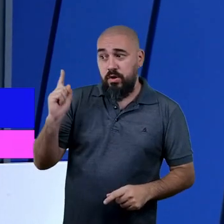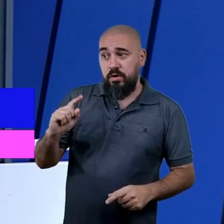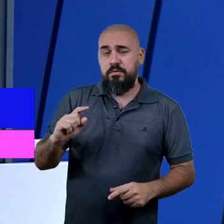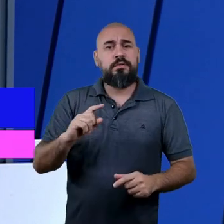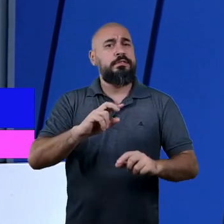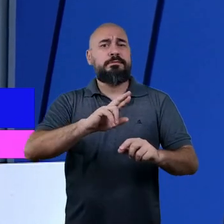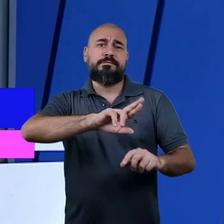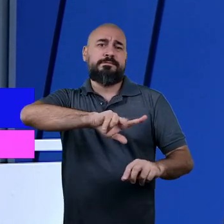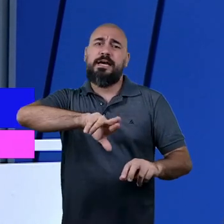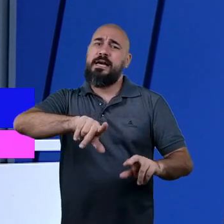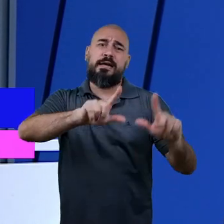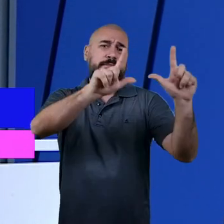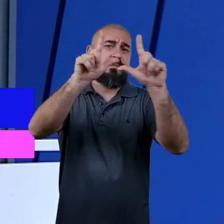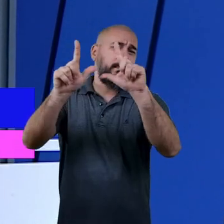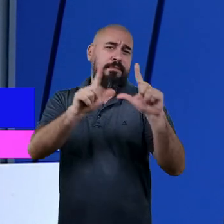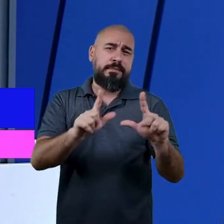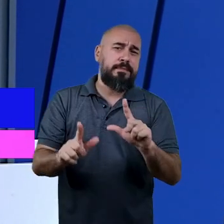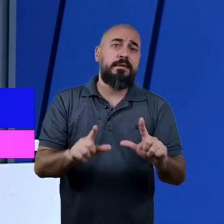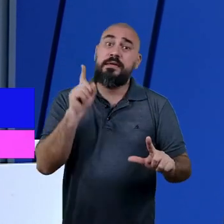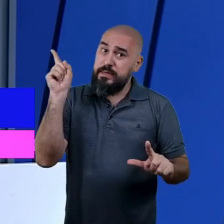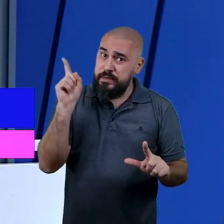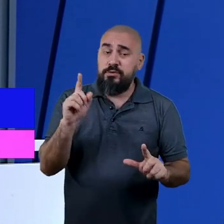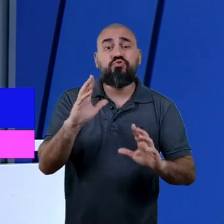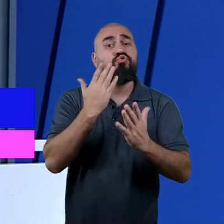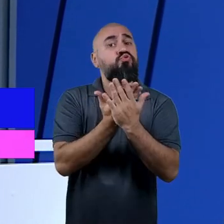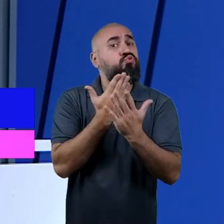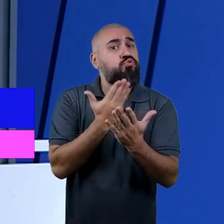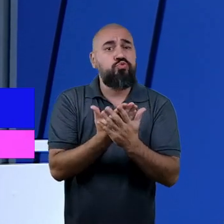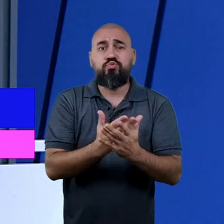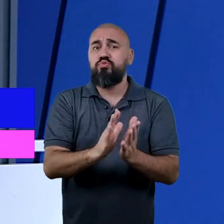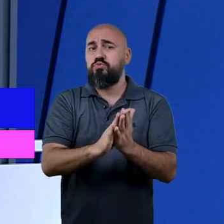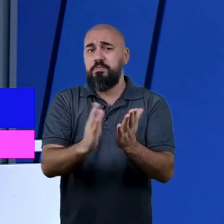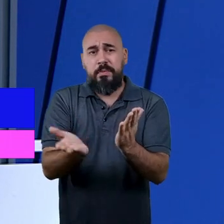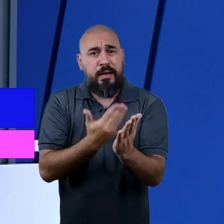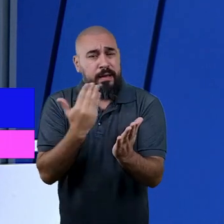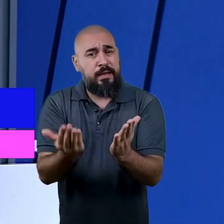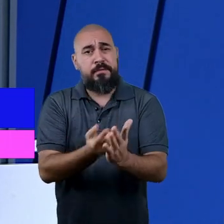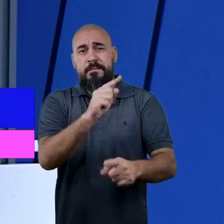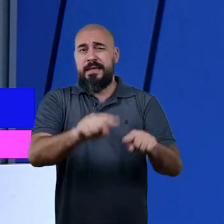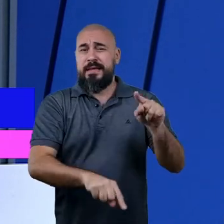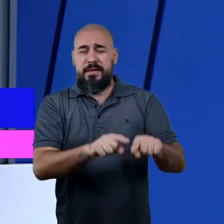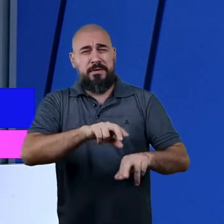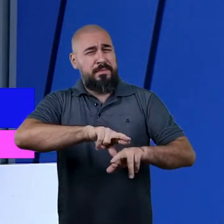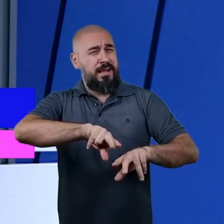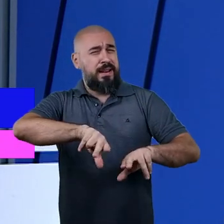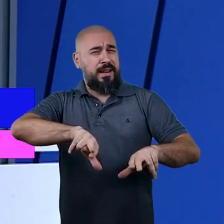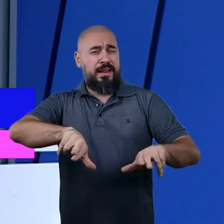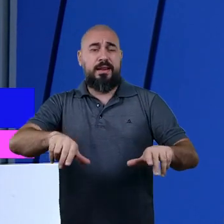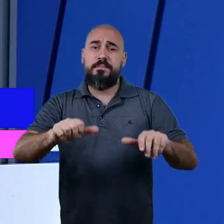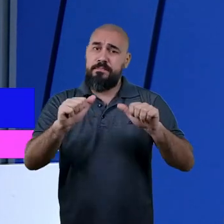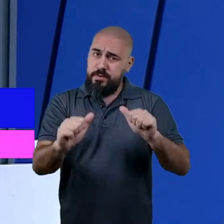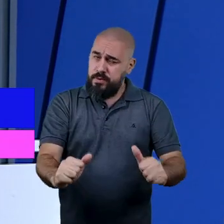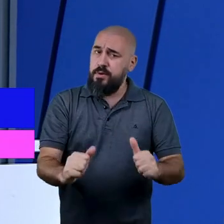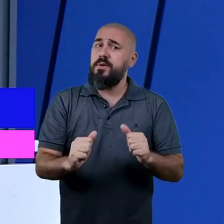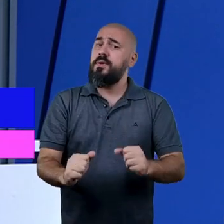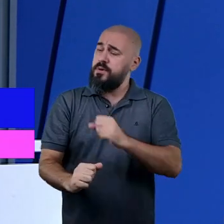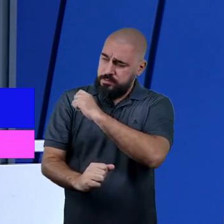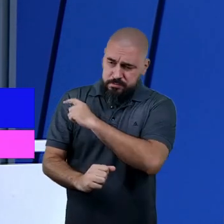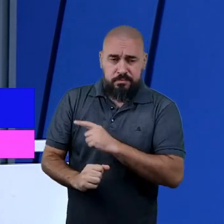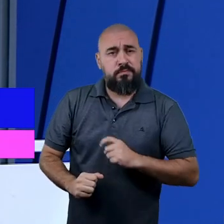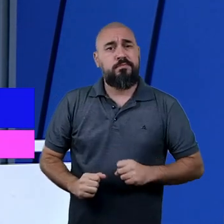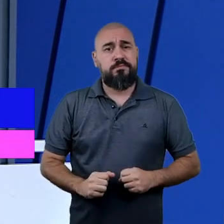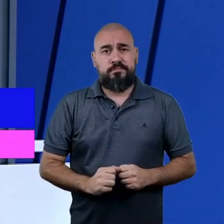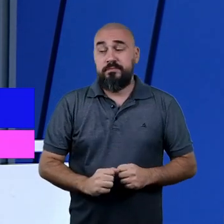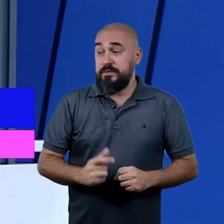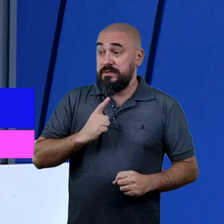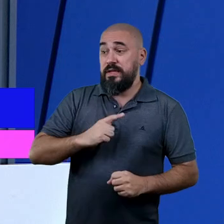estudos bíblicos. Porque o que não falta no site da Escola Bíblica é material para você entender mais sobre a palavra de Deus. Então você tem